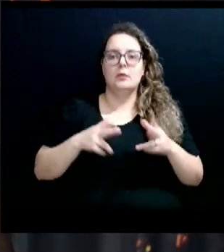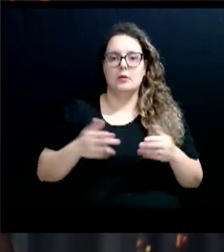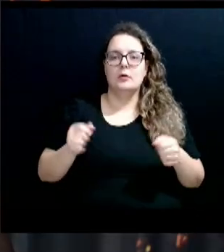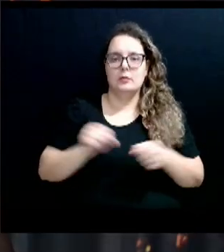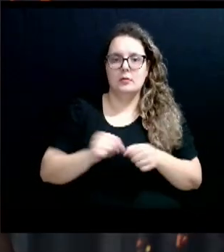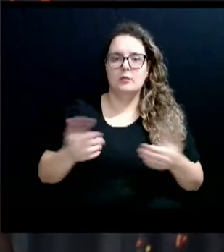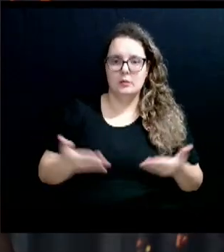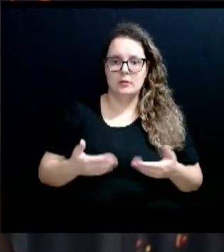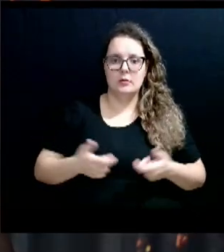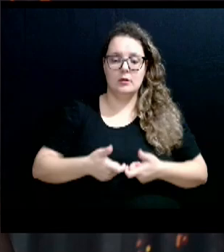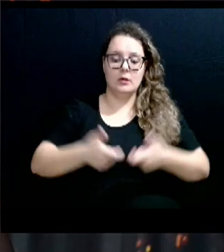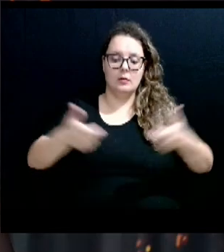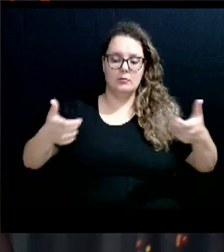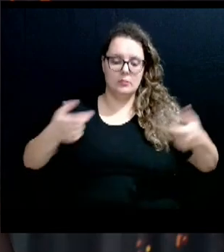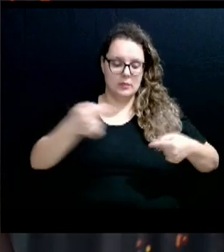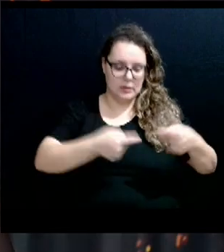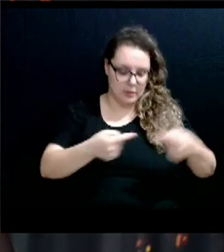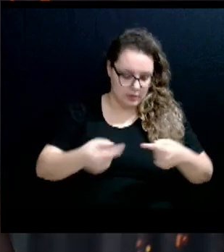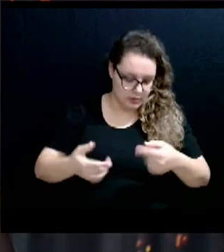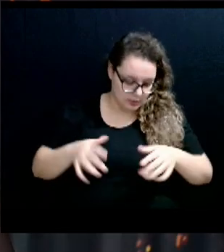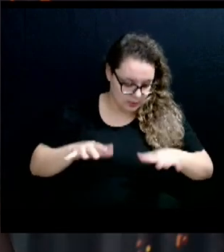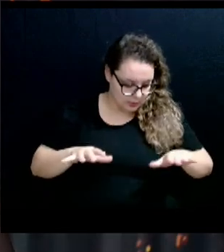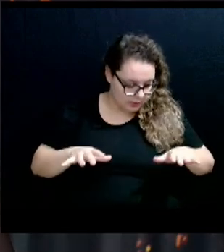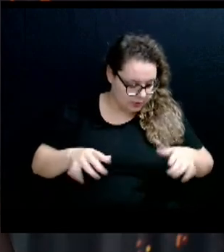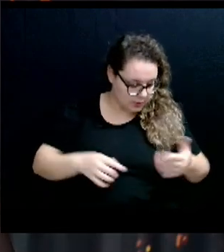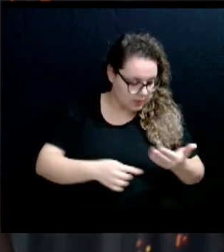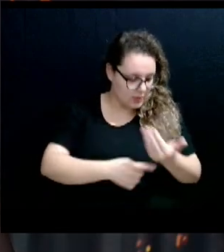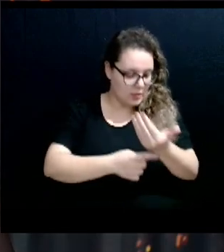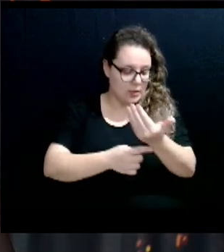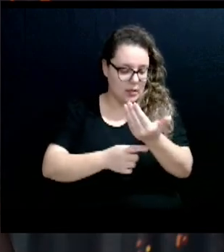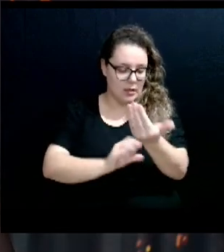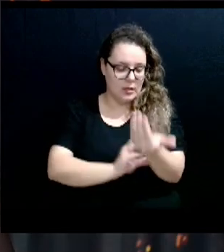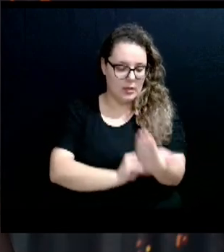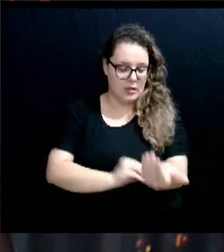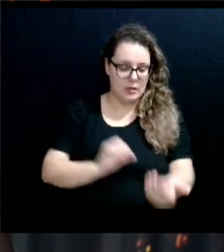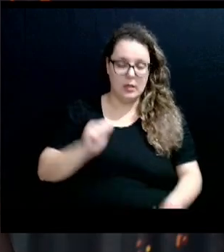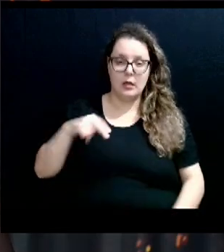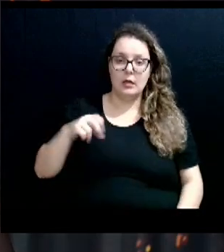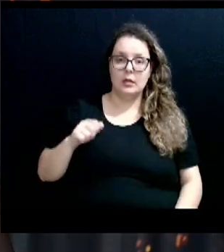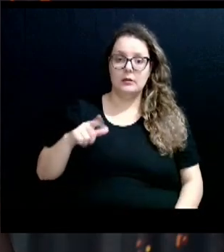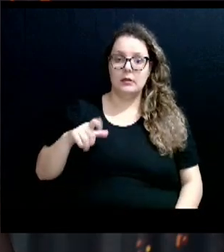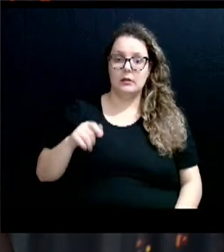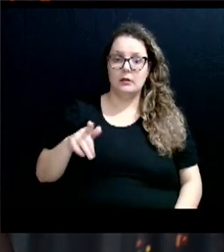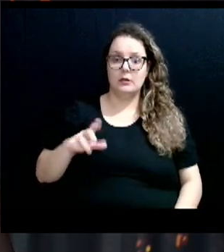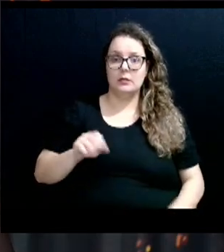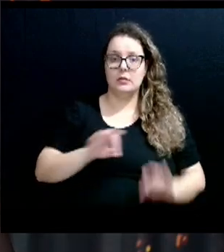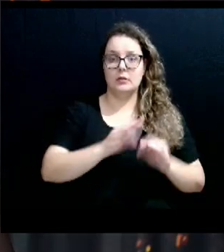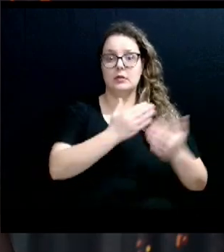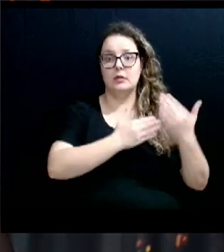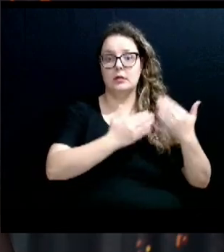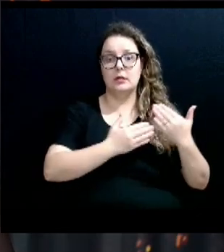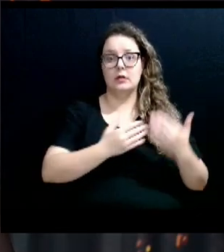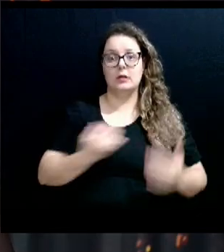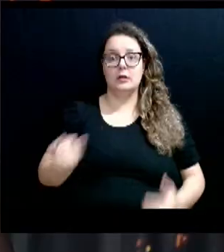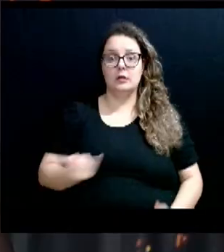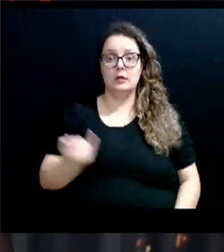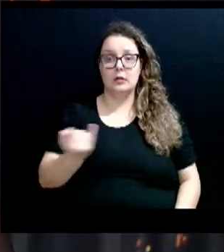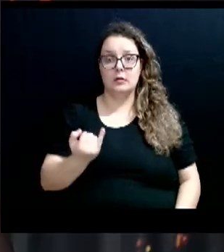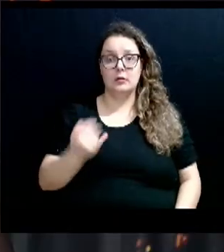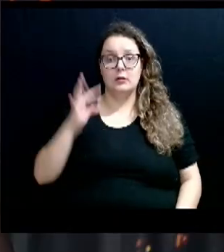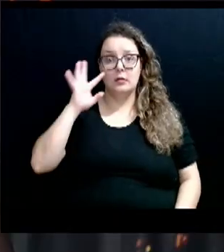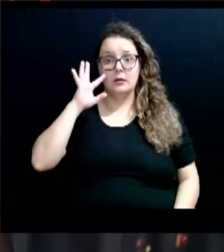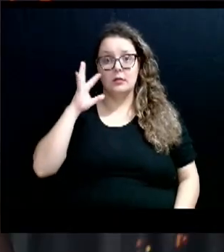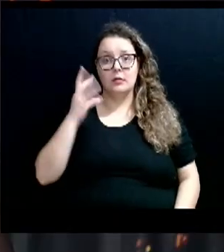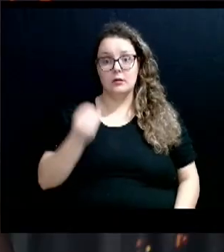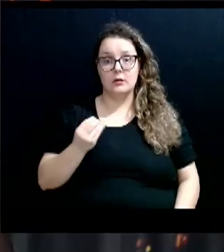discussão. Mas as tecnologias analógicas, até as tecnologias ancestrais, elas são primordiais para que esse conhecimento ele